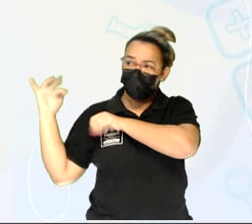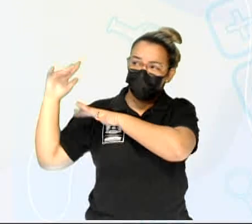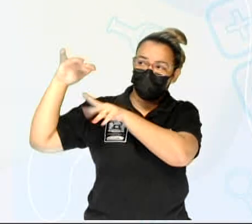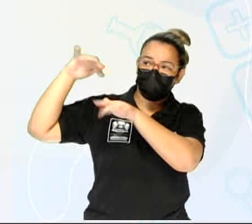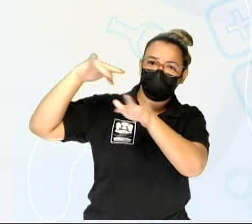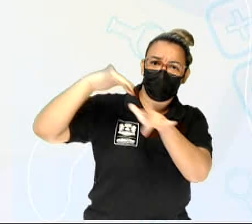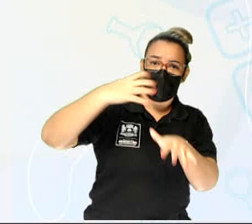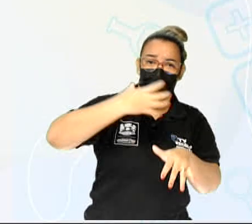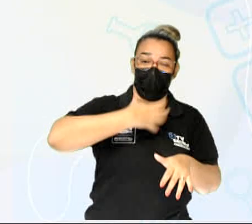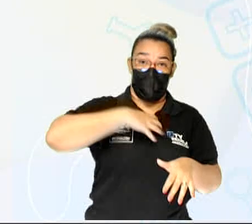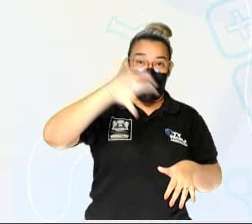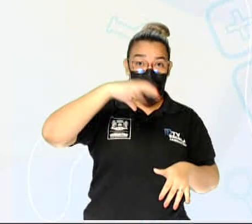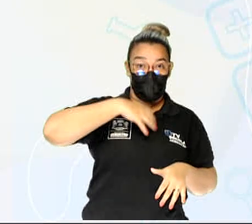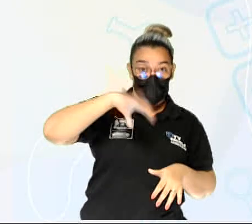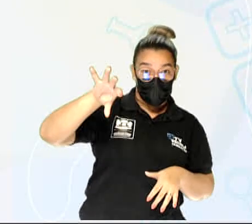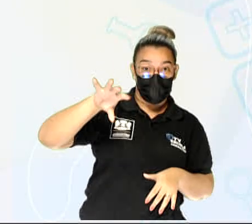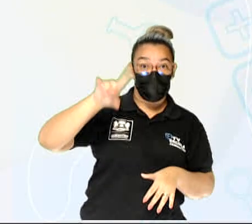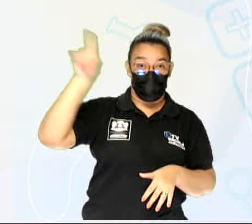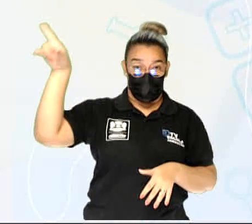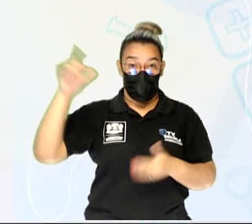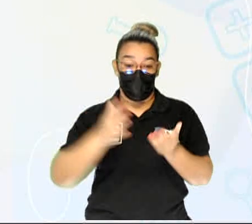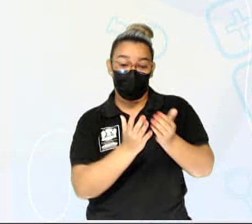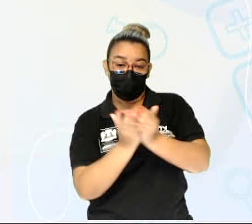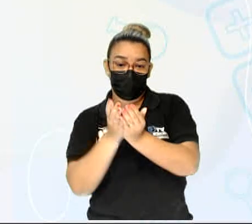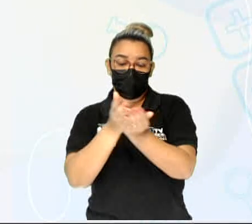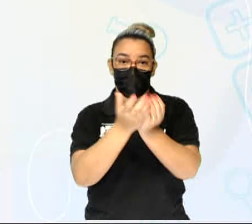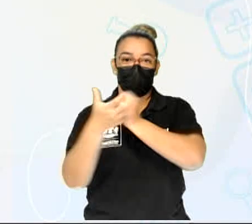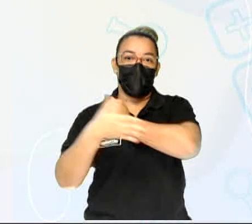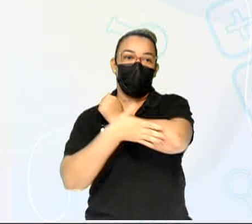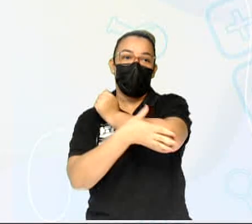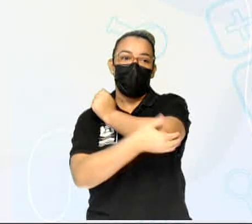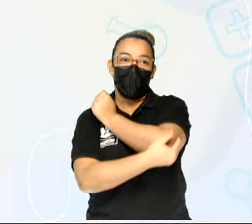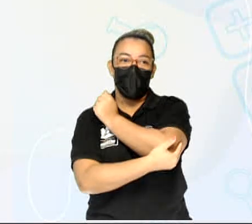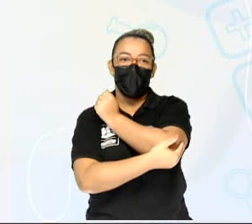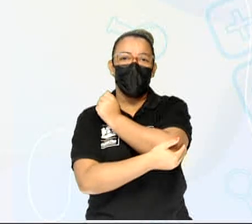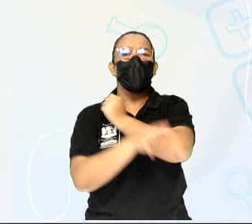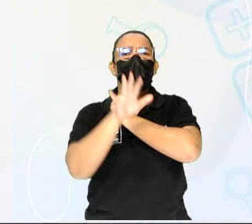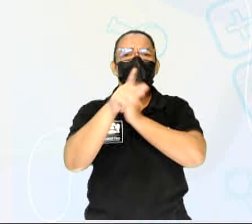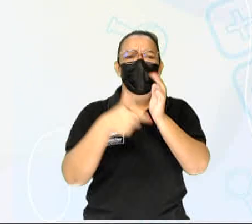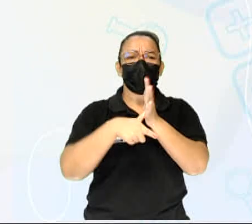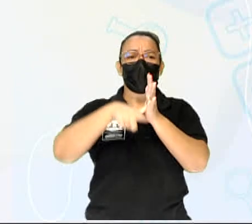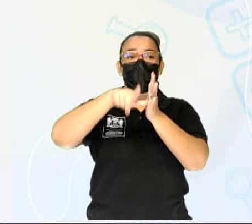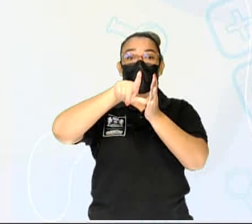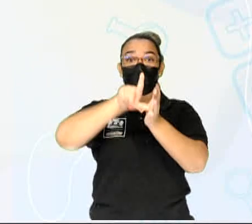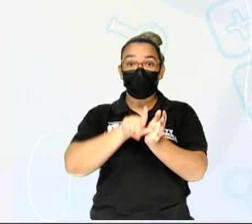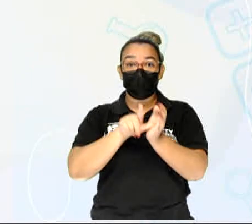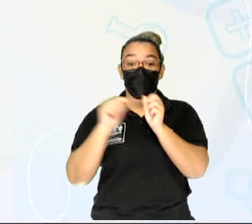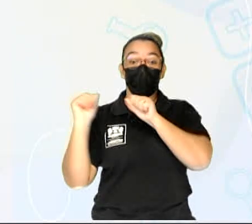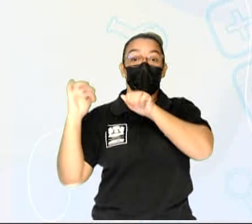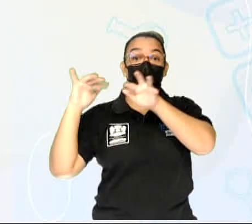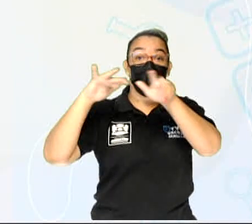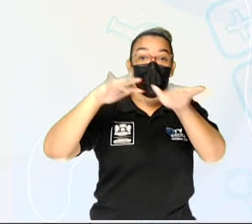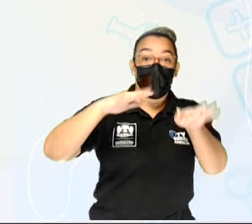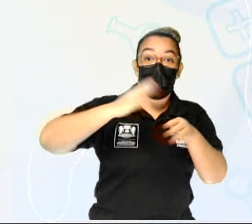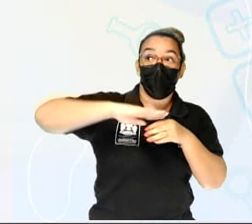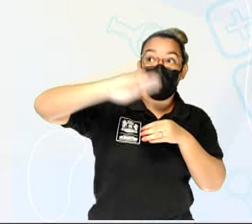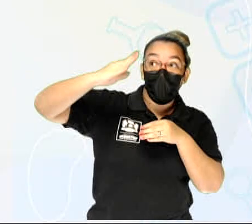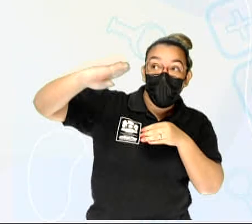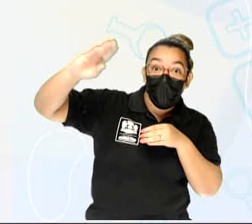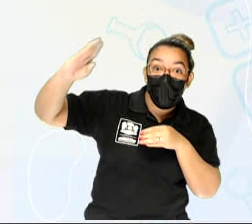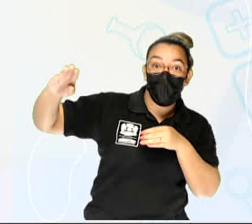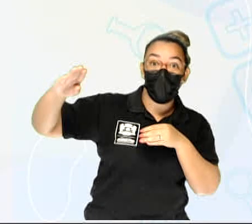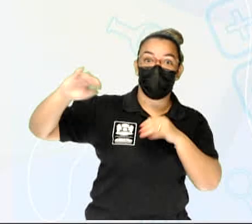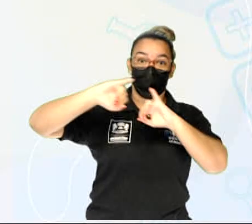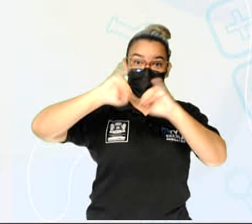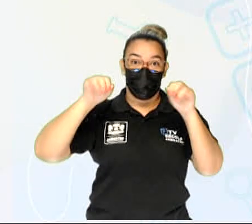Agostinho. Mas os locais, como a gente está chamando aqui, eles se anteciparam e ocuparam os Montes Guararapes antes dos holandeses,